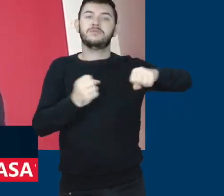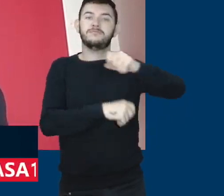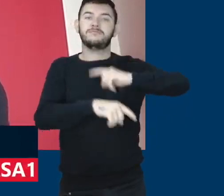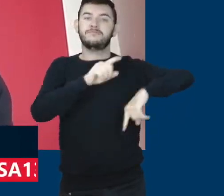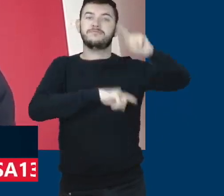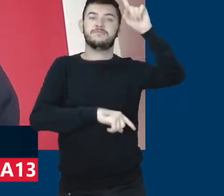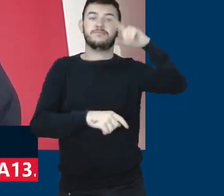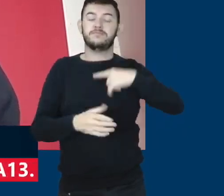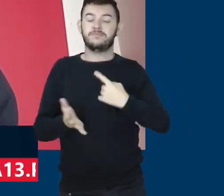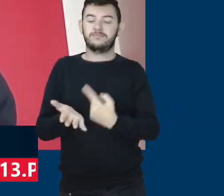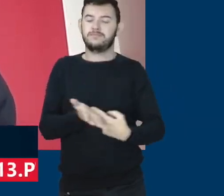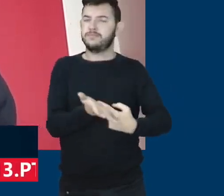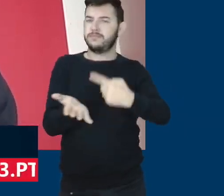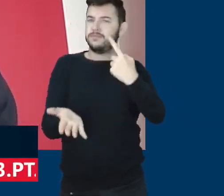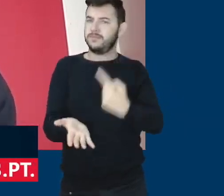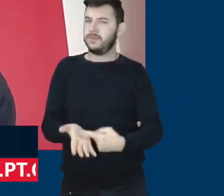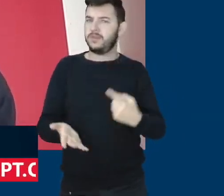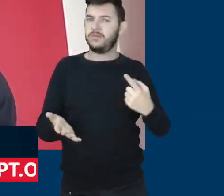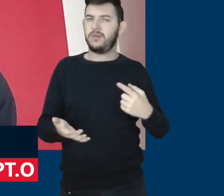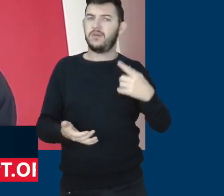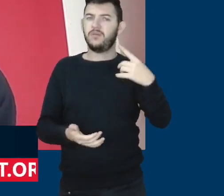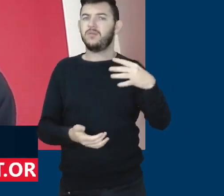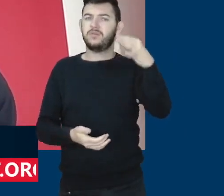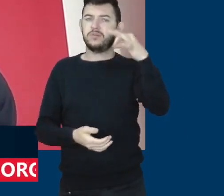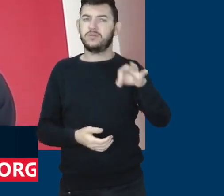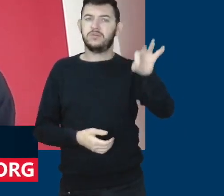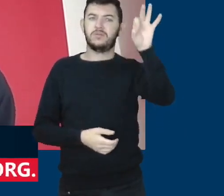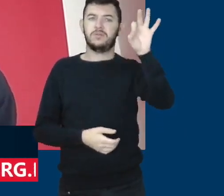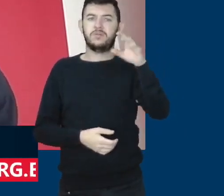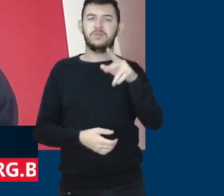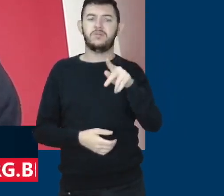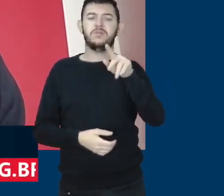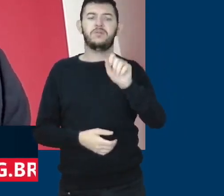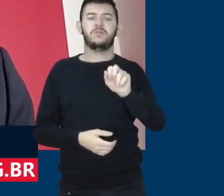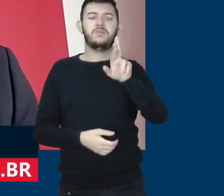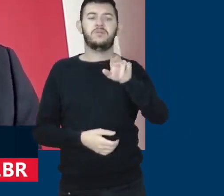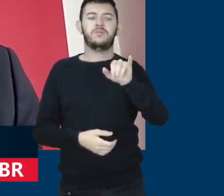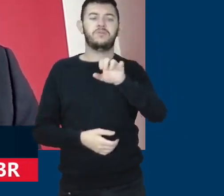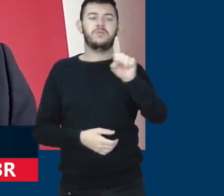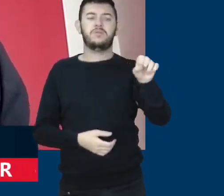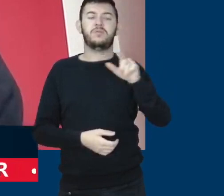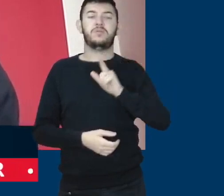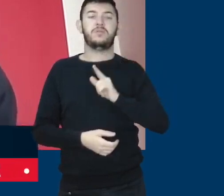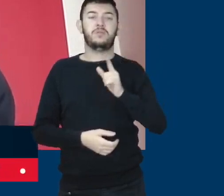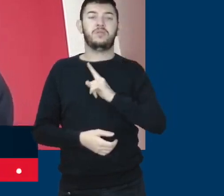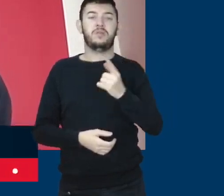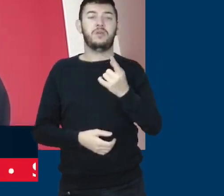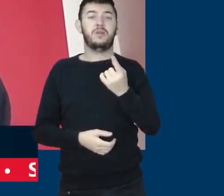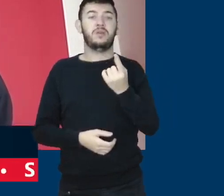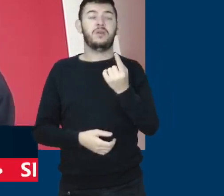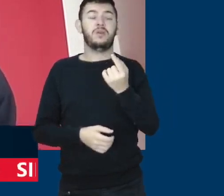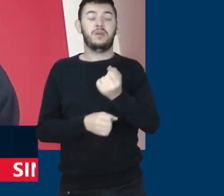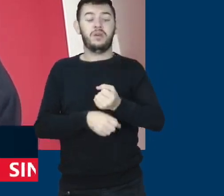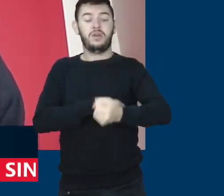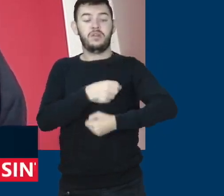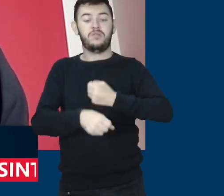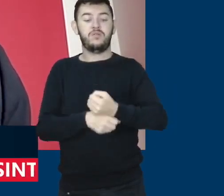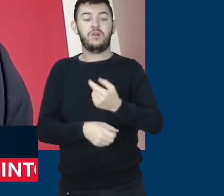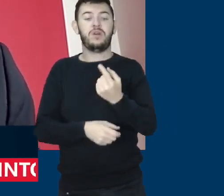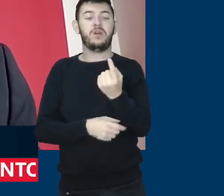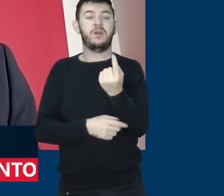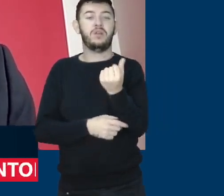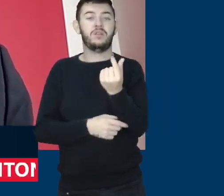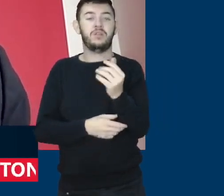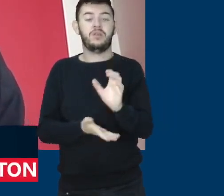Paris, que prevêem investimento de 100 bilhões de dólares anuais, e que o Lula cobrou na